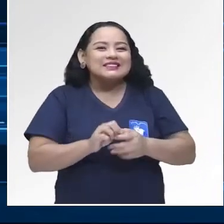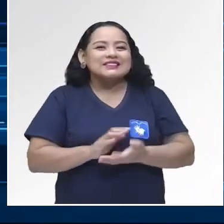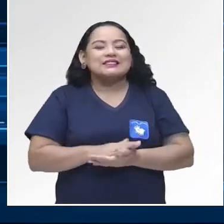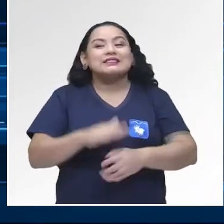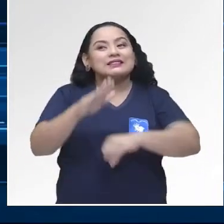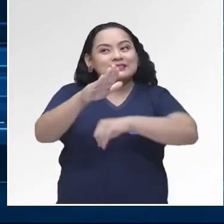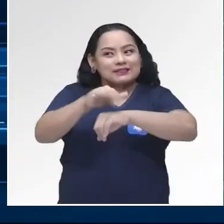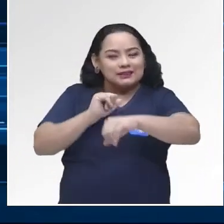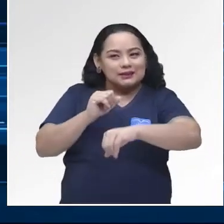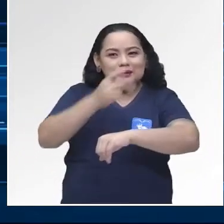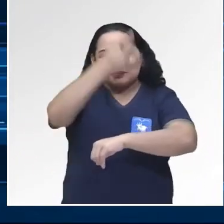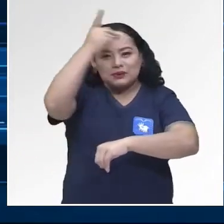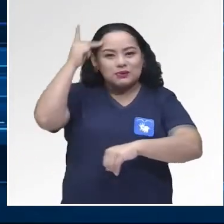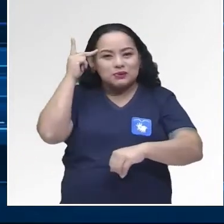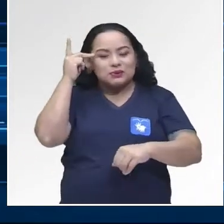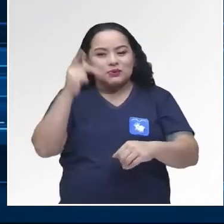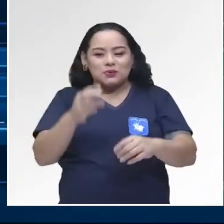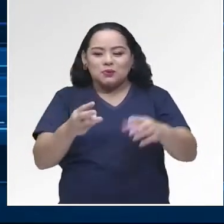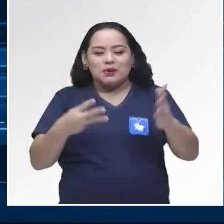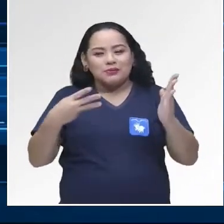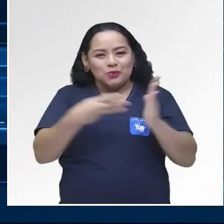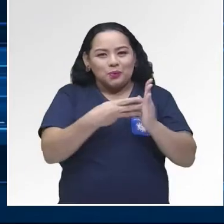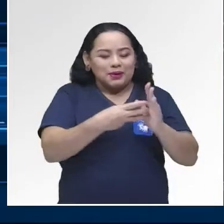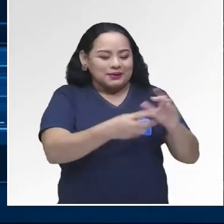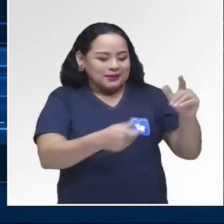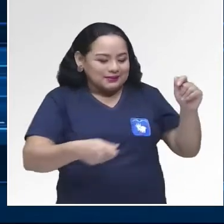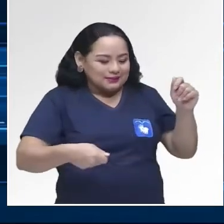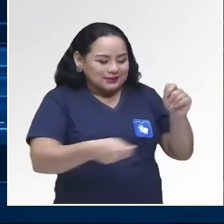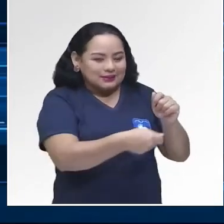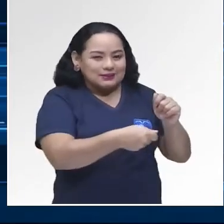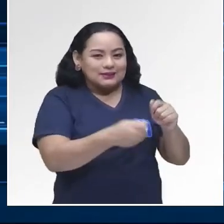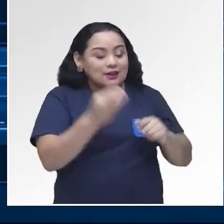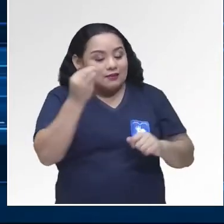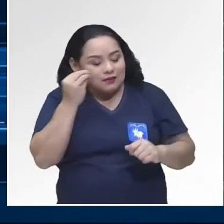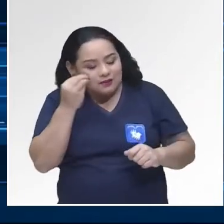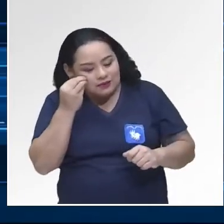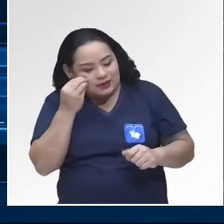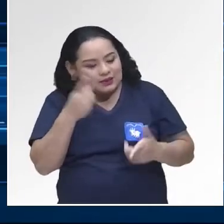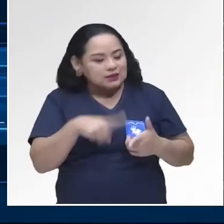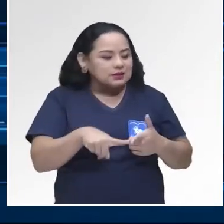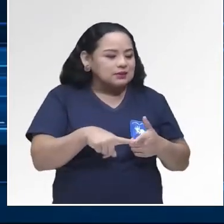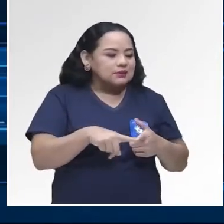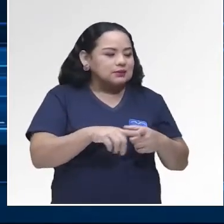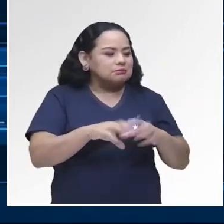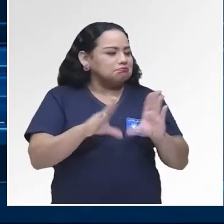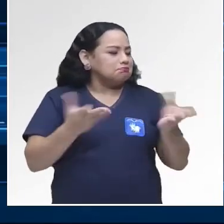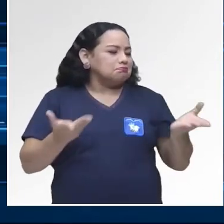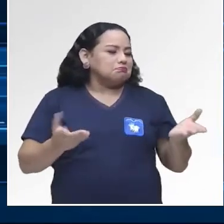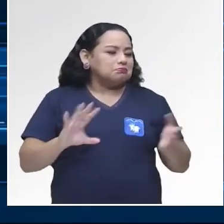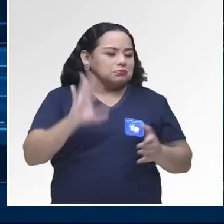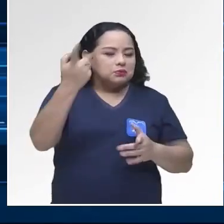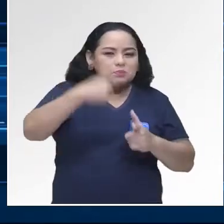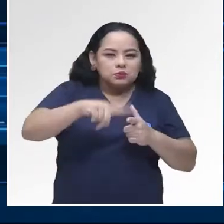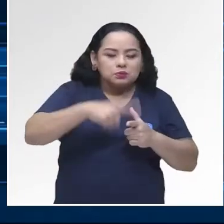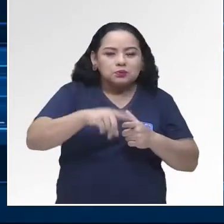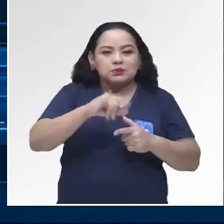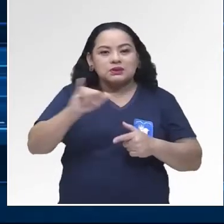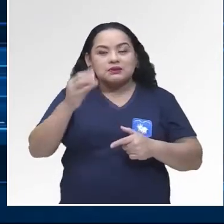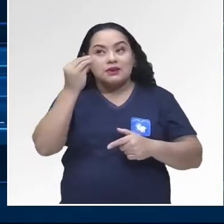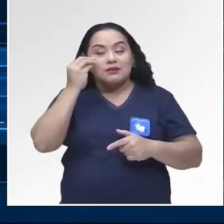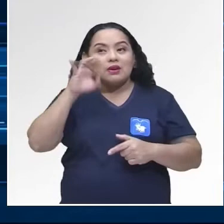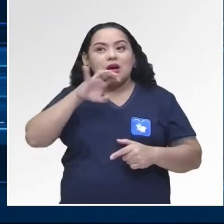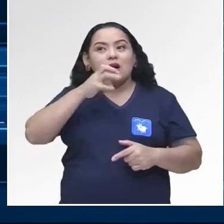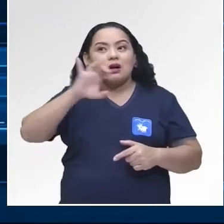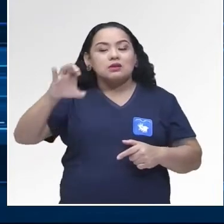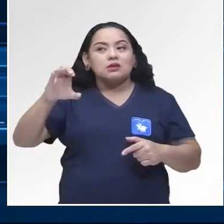alguém, vão mexer na tomada, né? Vão ver se não desligou alguma coisa, vão ver se a energia não